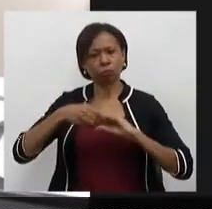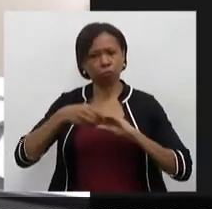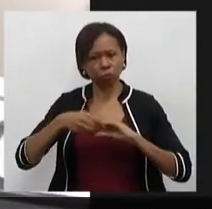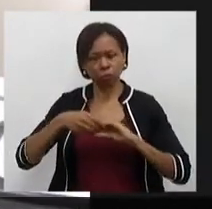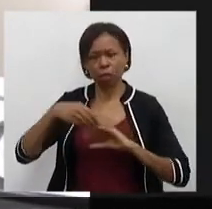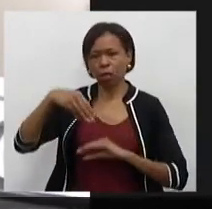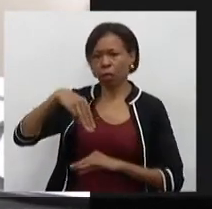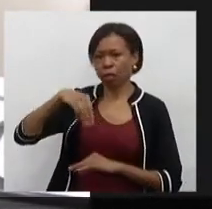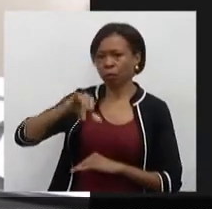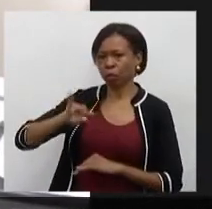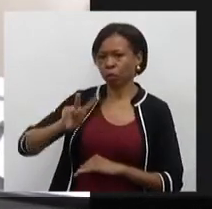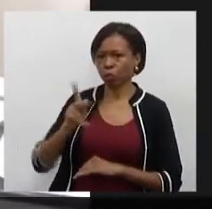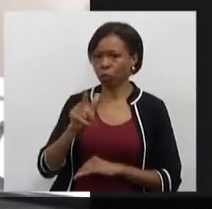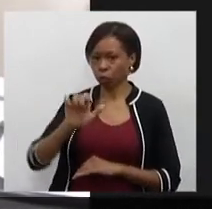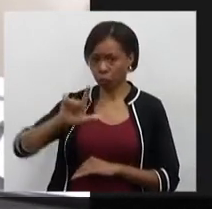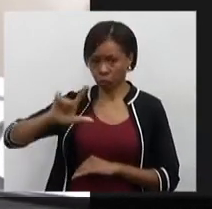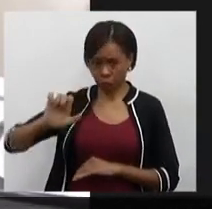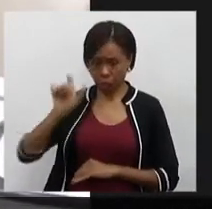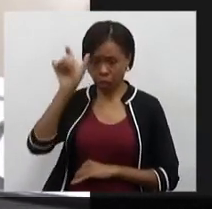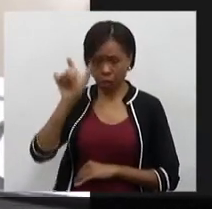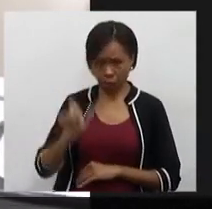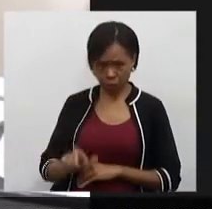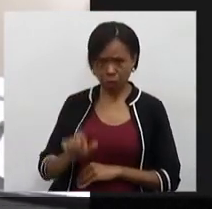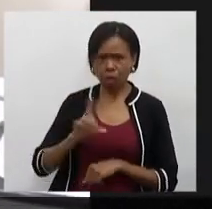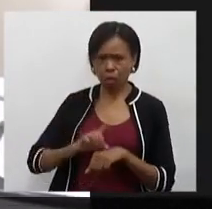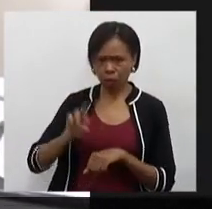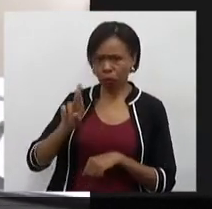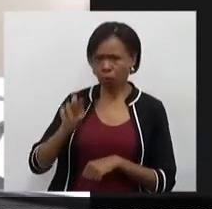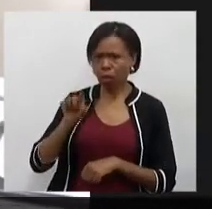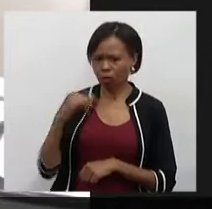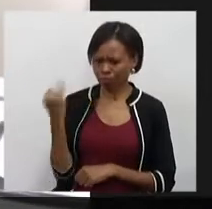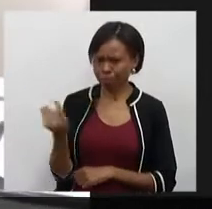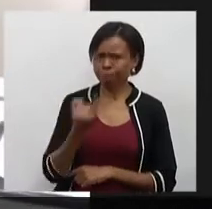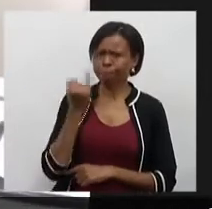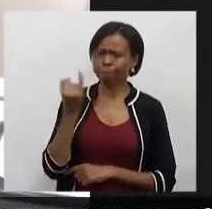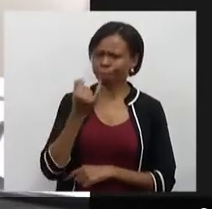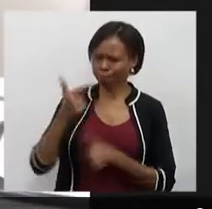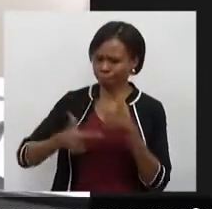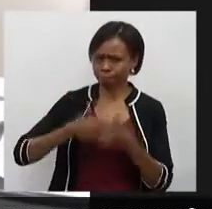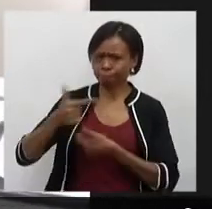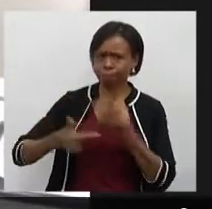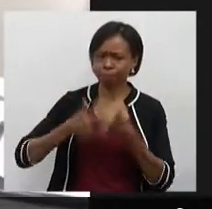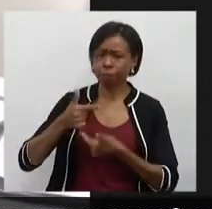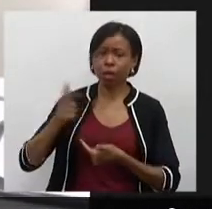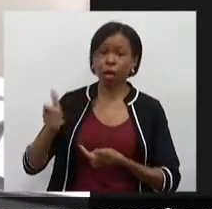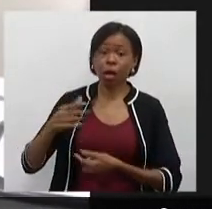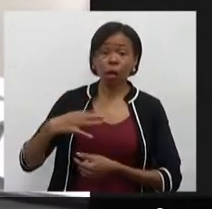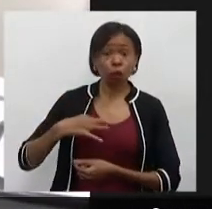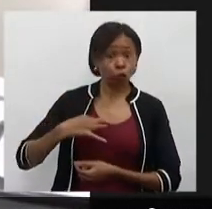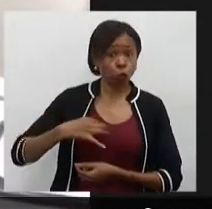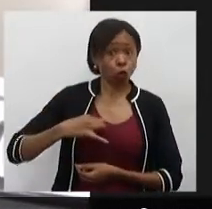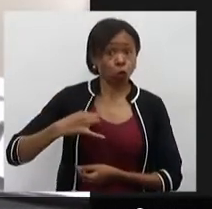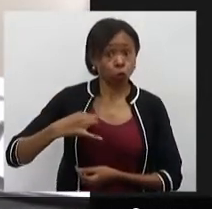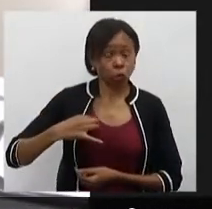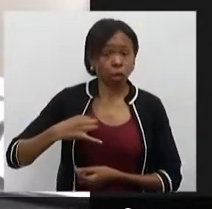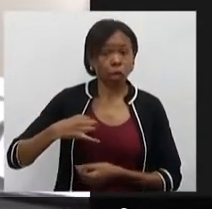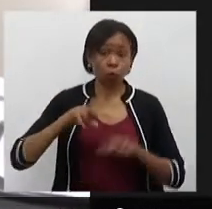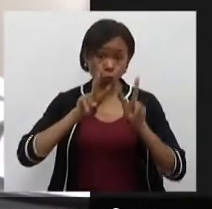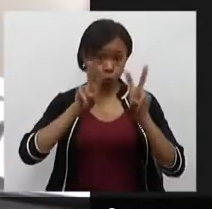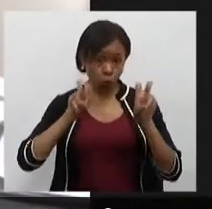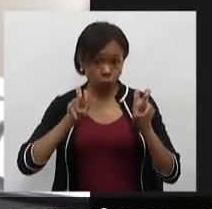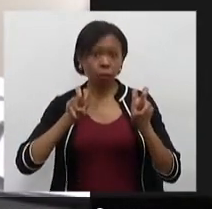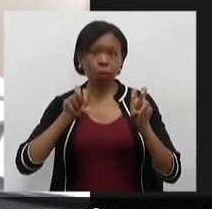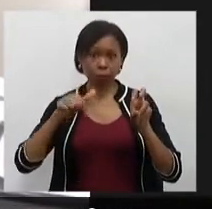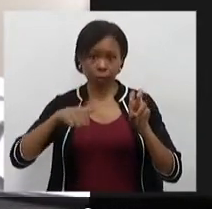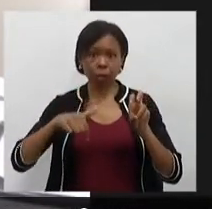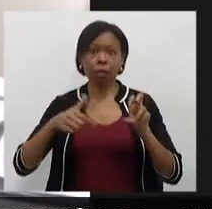Siqueira, que tem um trabalho de muita relevância nesse meio. Ela é consultora voluntária sobre esse tema aqui no nosso mandato. Então, quero